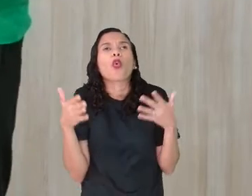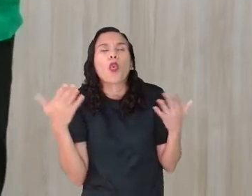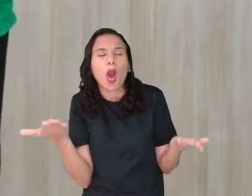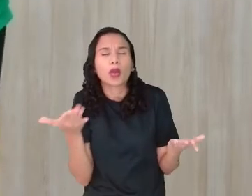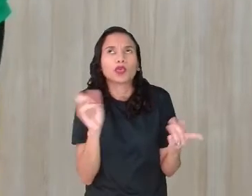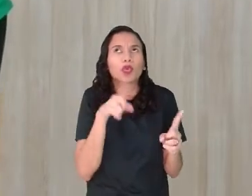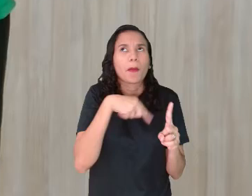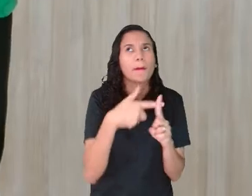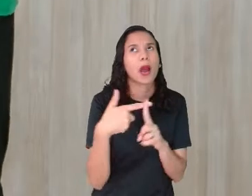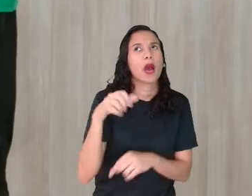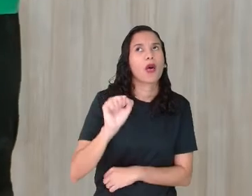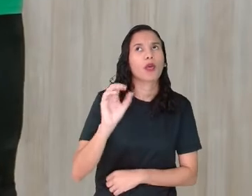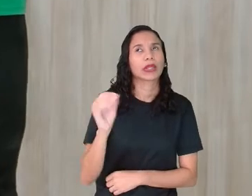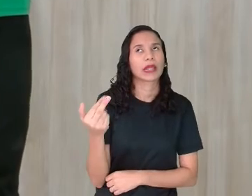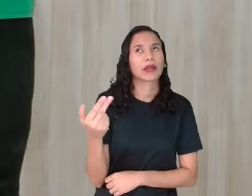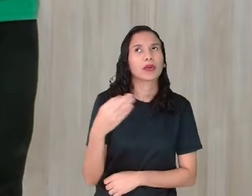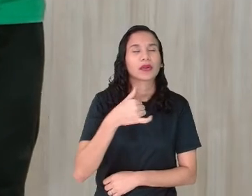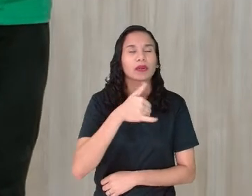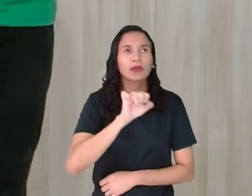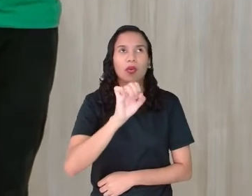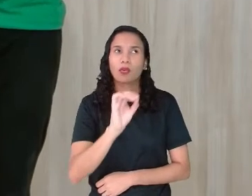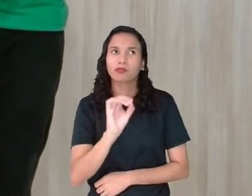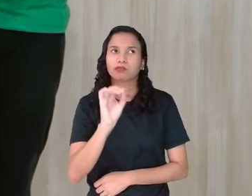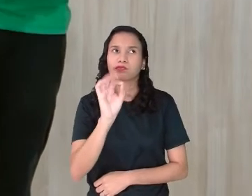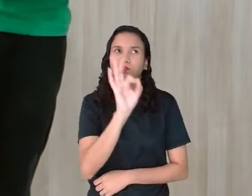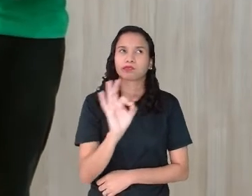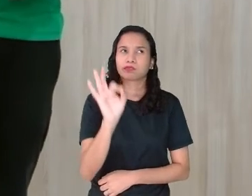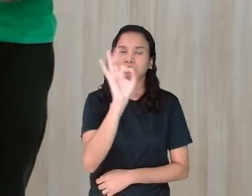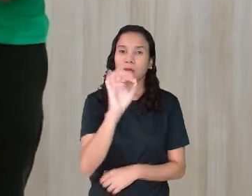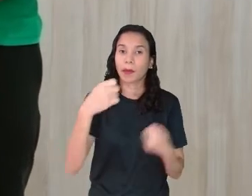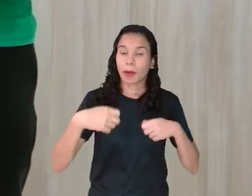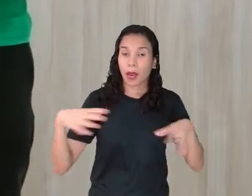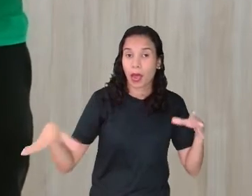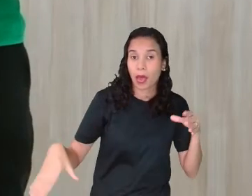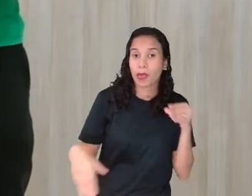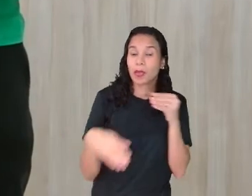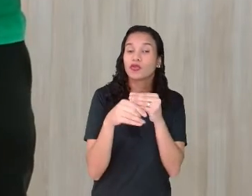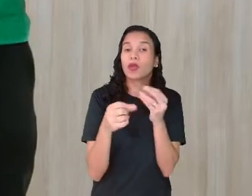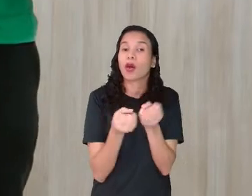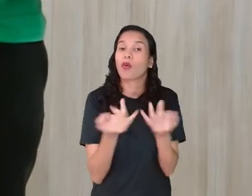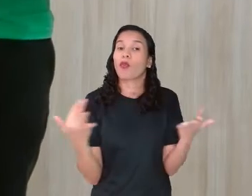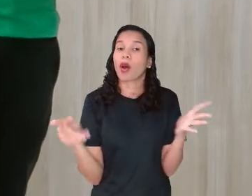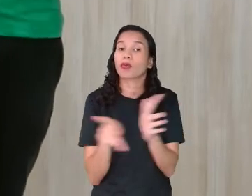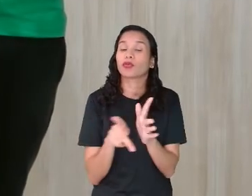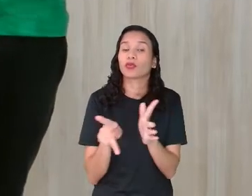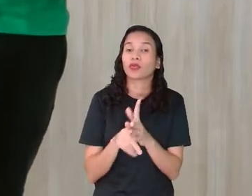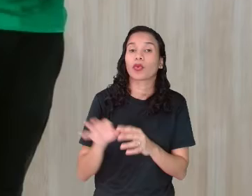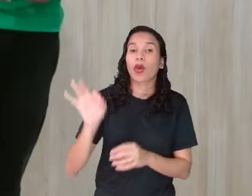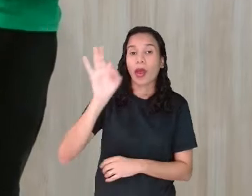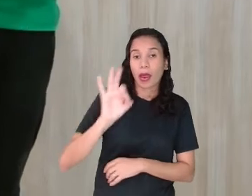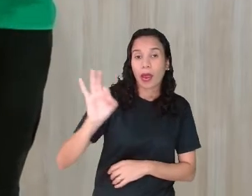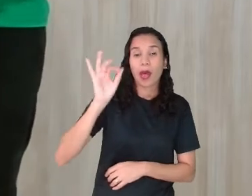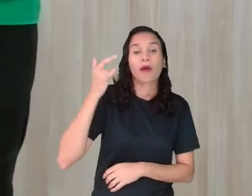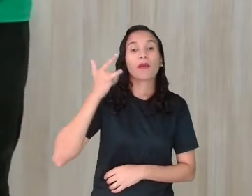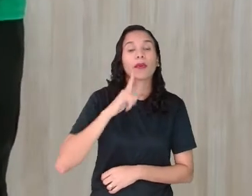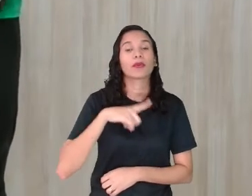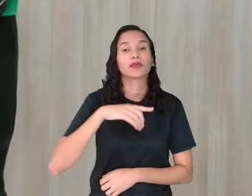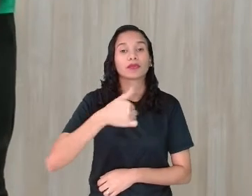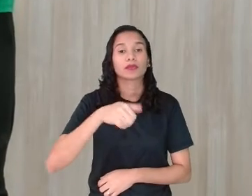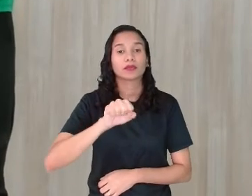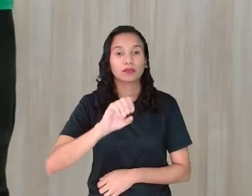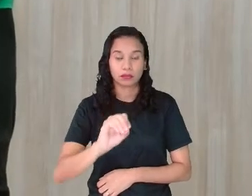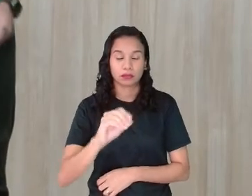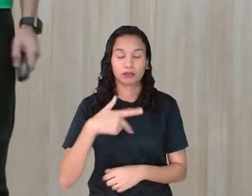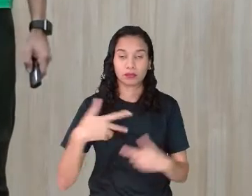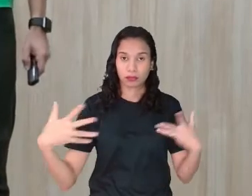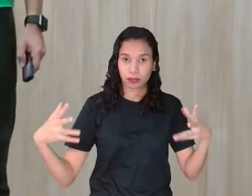mais 80 dá igual a 180? Eu preciso adicionar quantos graus a 80 para obter 180? Eu